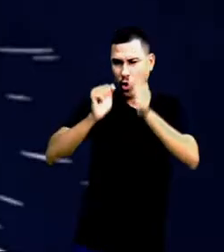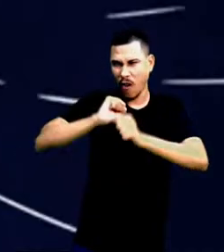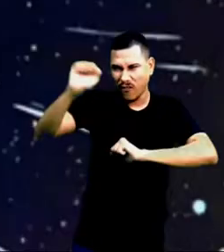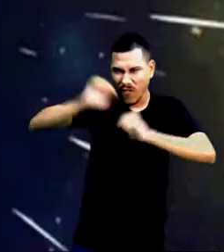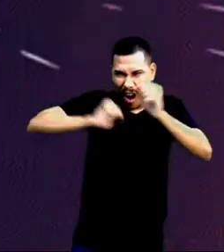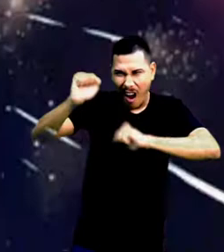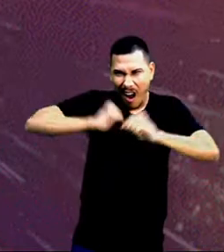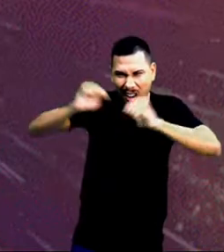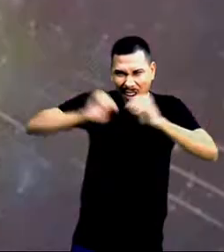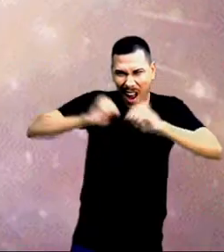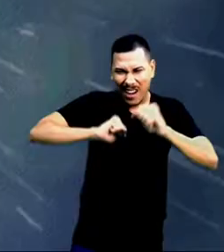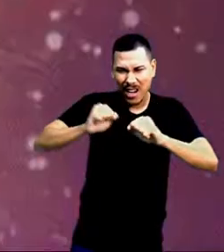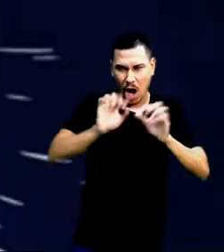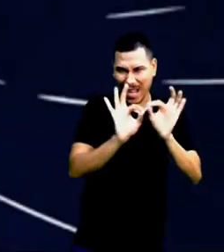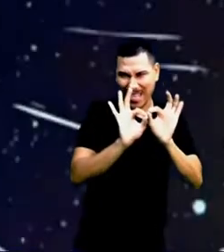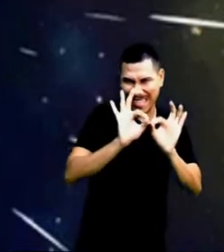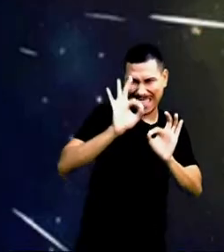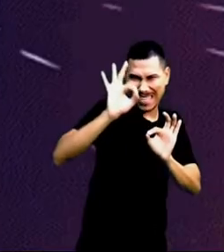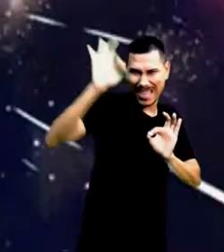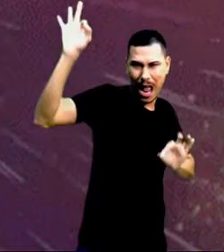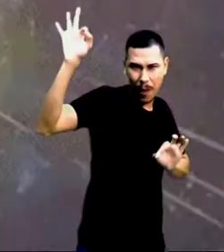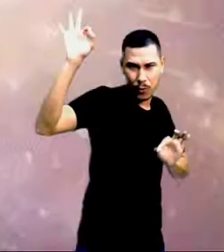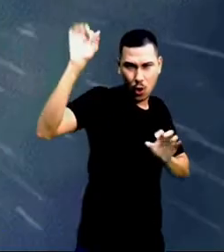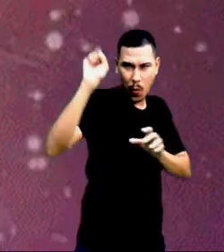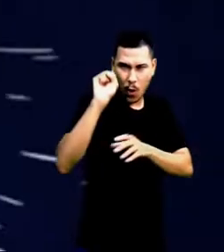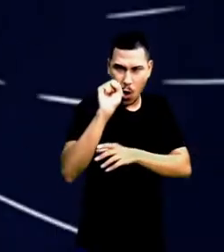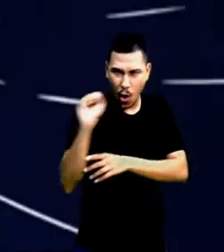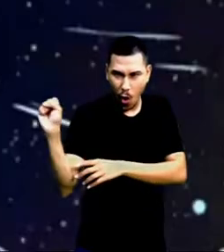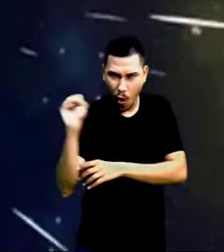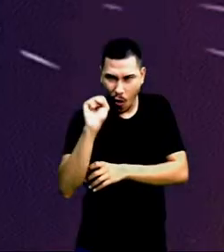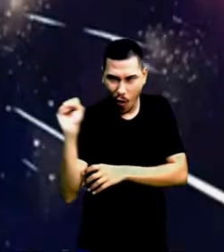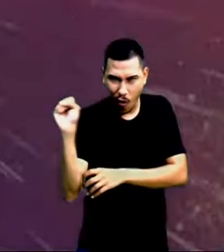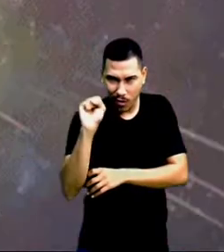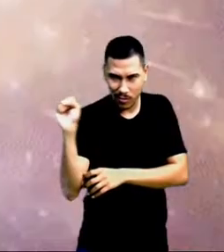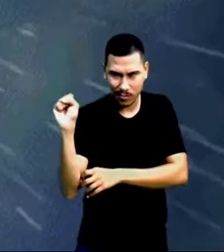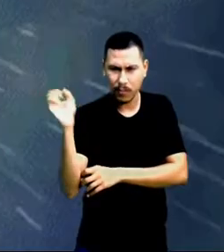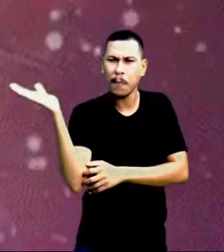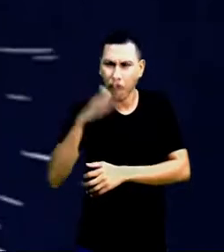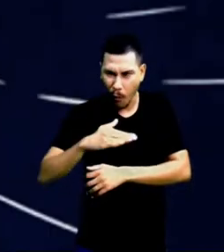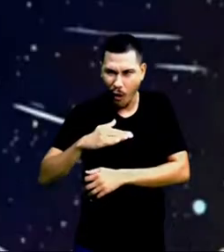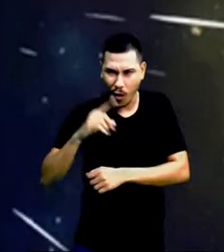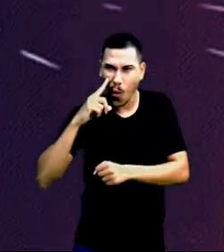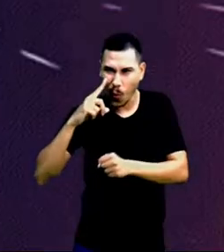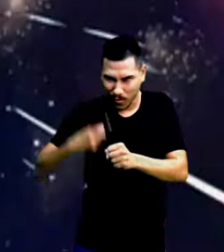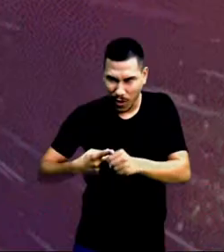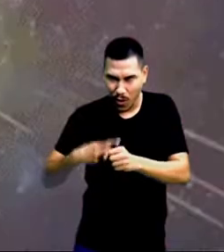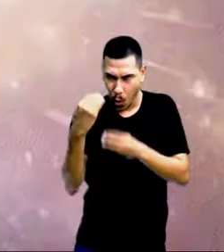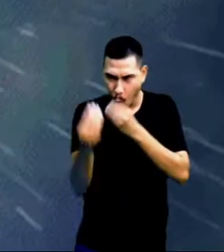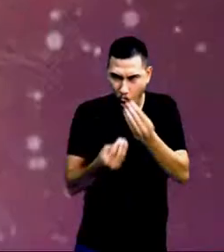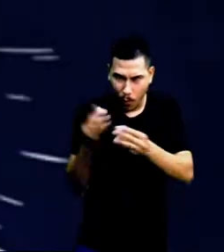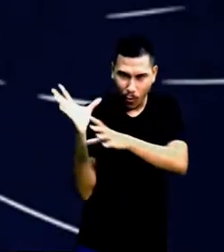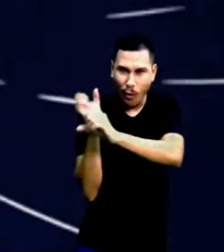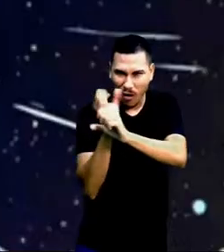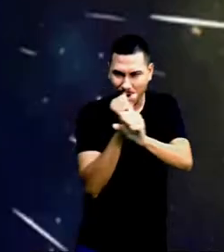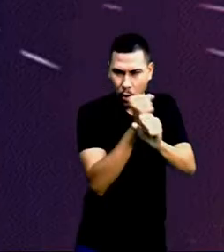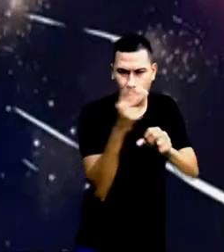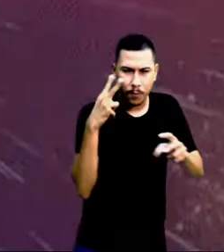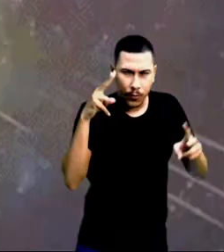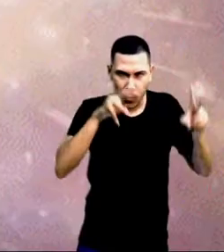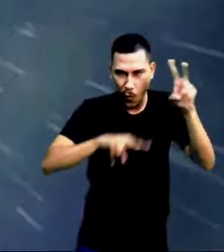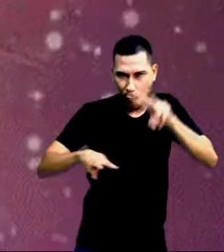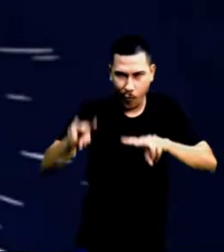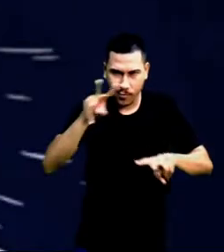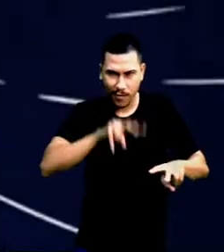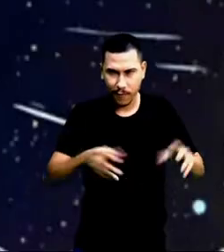velocidade de quilômetros por segundo. Vamos lá descobrir? Vamos calcular? Observe